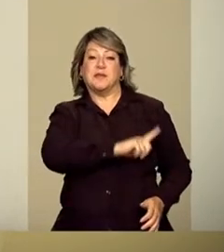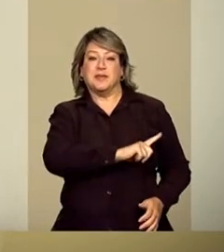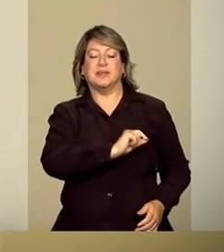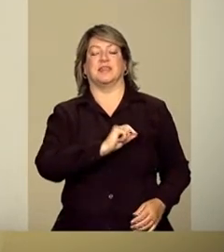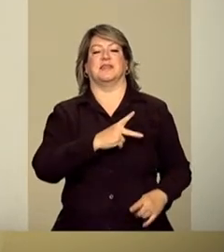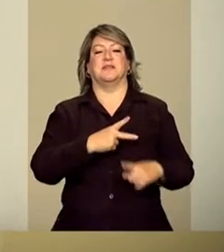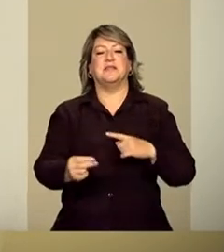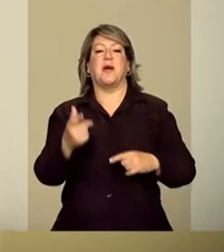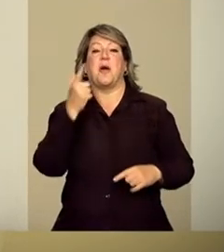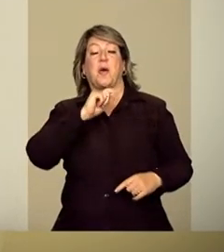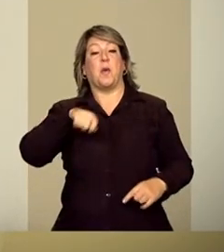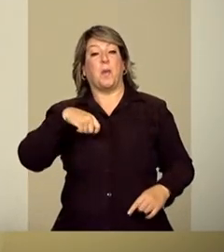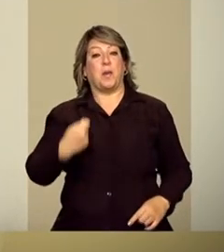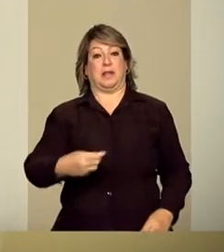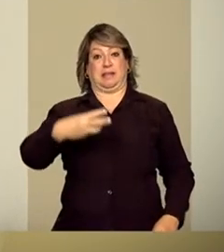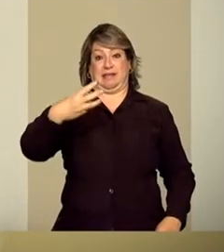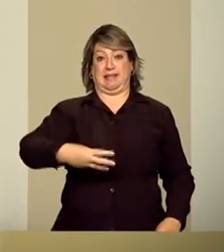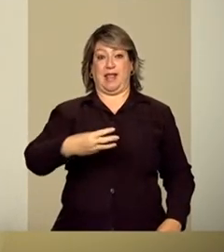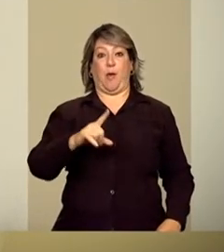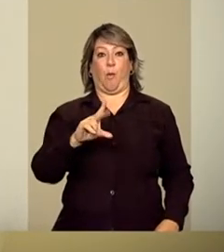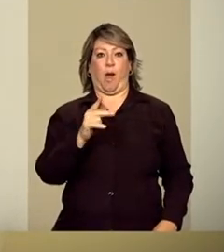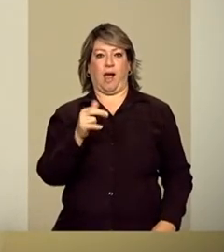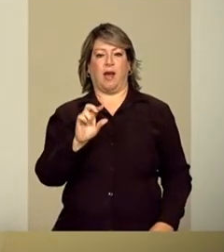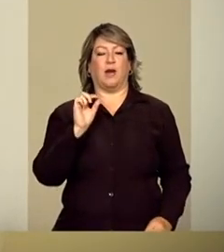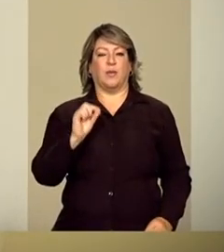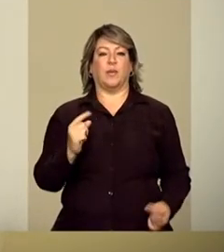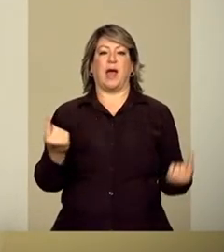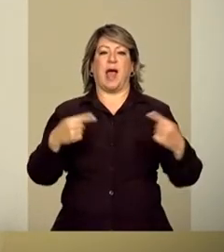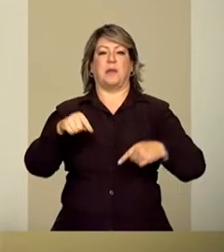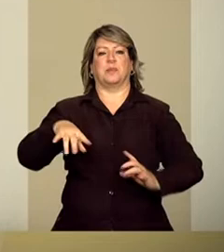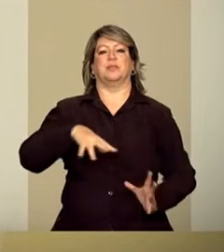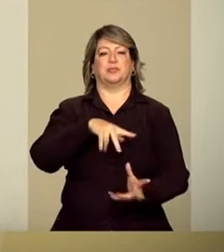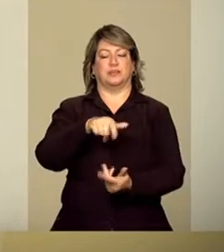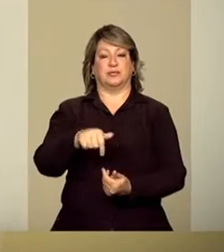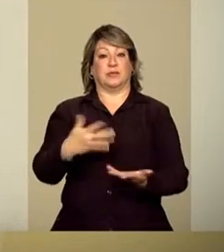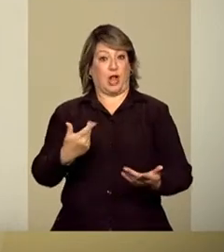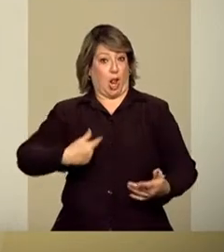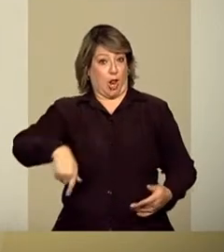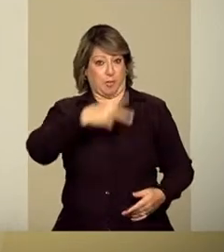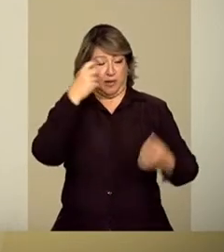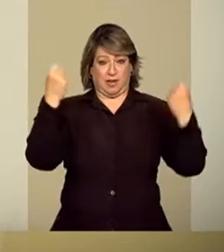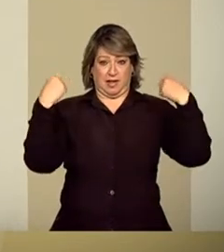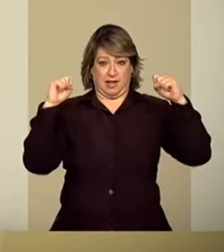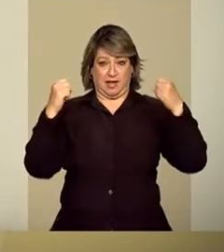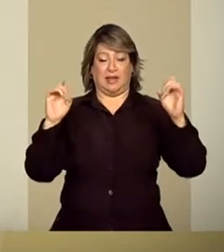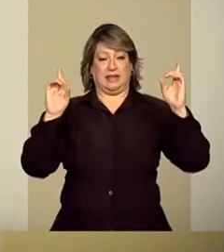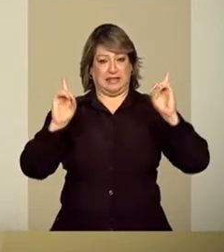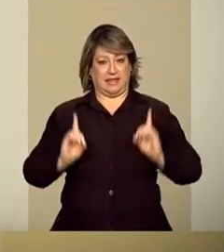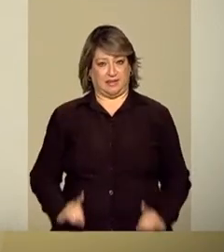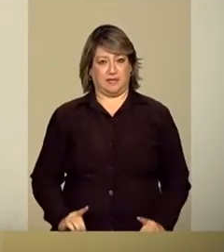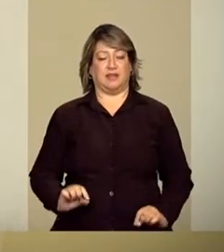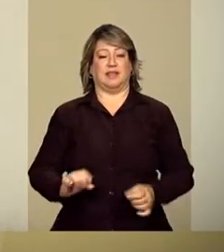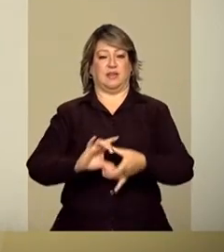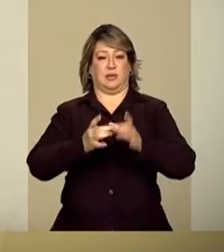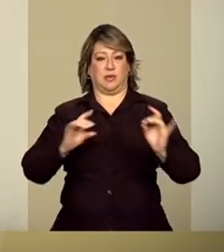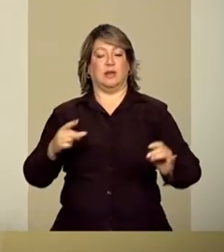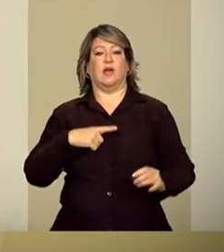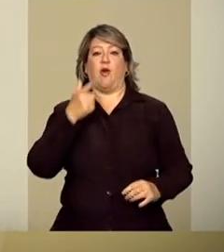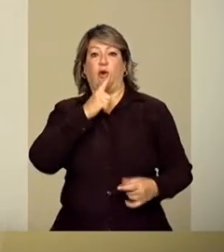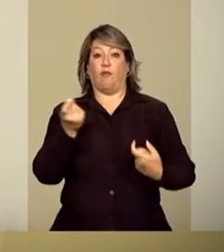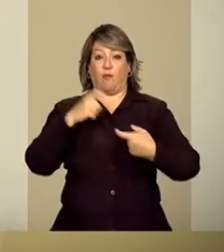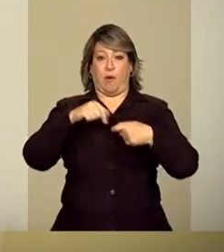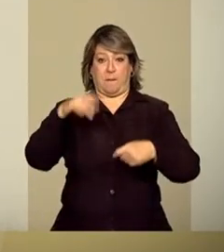Luciano, e garantiram o terceiro lugar no campeonato. Nossos atletas paralímpicos voltaram para o Brasil com